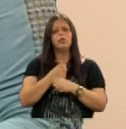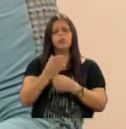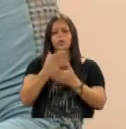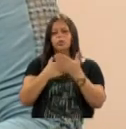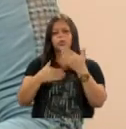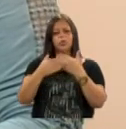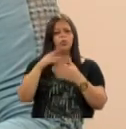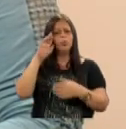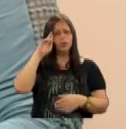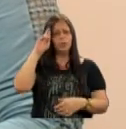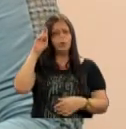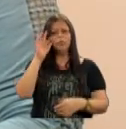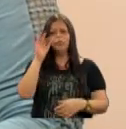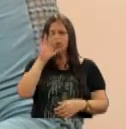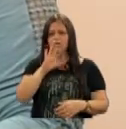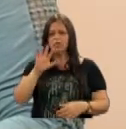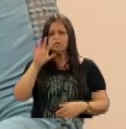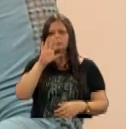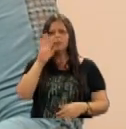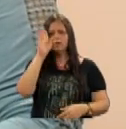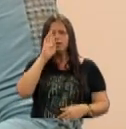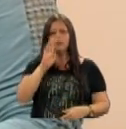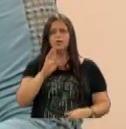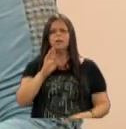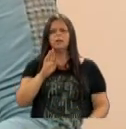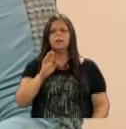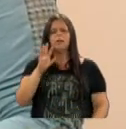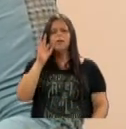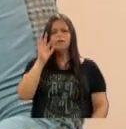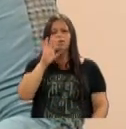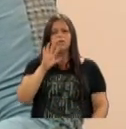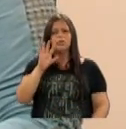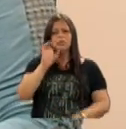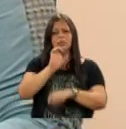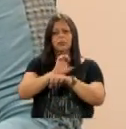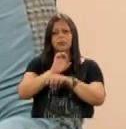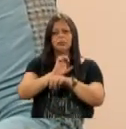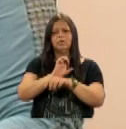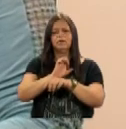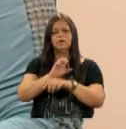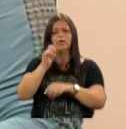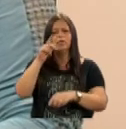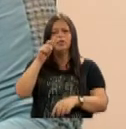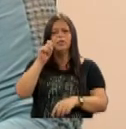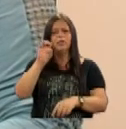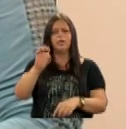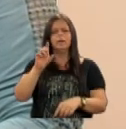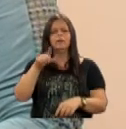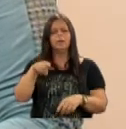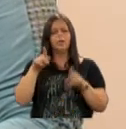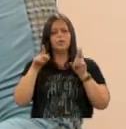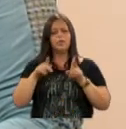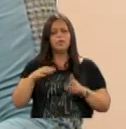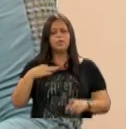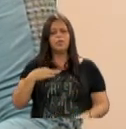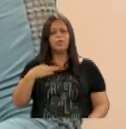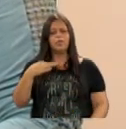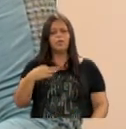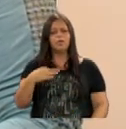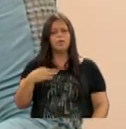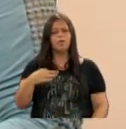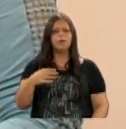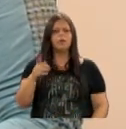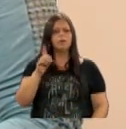anos todas as diretorias tanto da federação nacional quando federação do estado quanto às nossas rapaz são pessoas